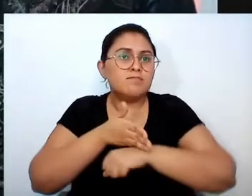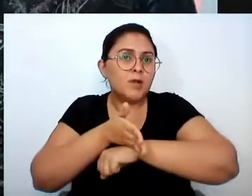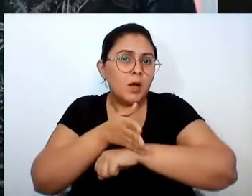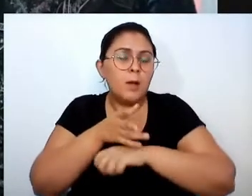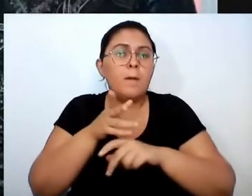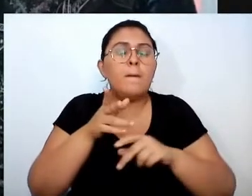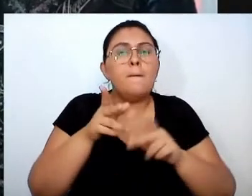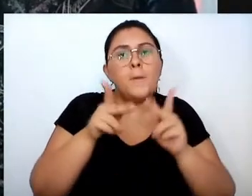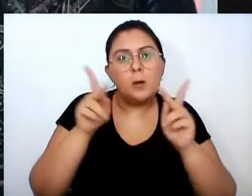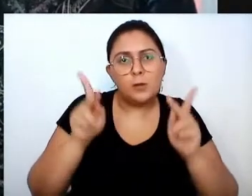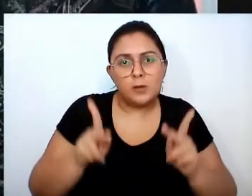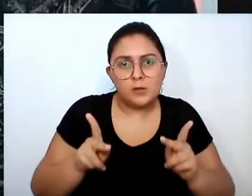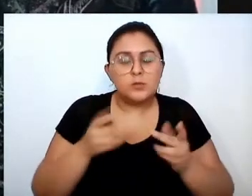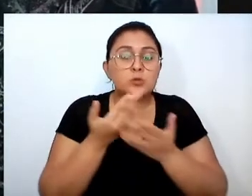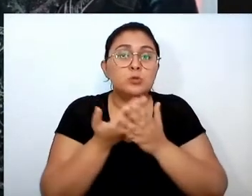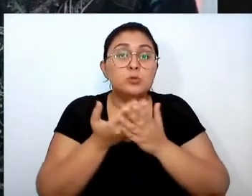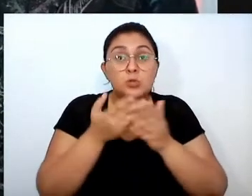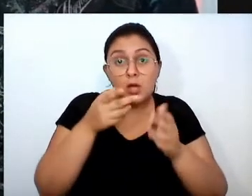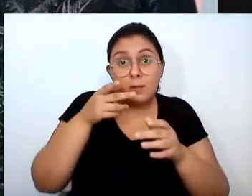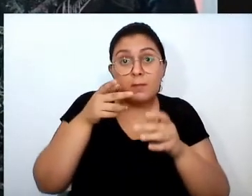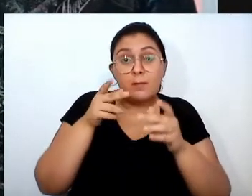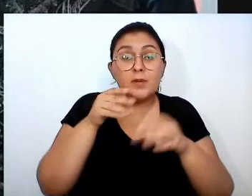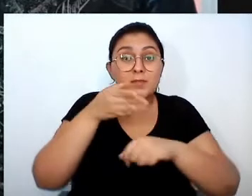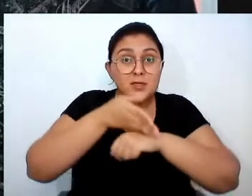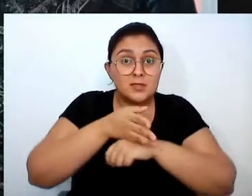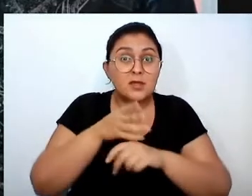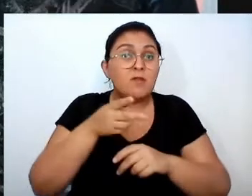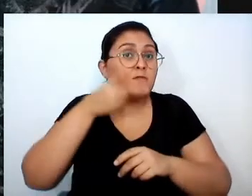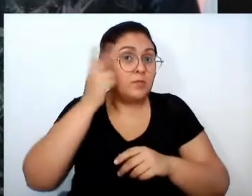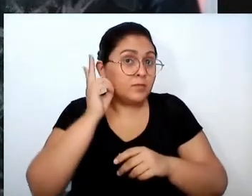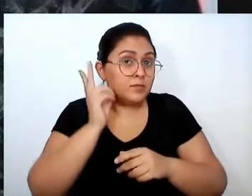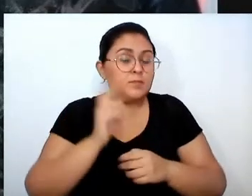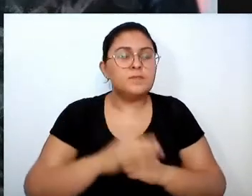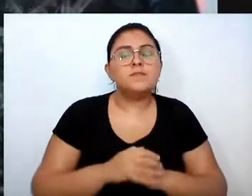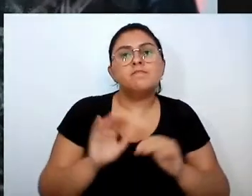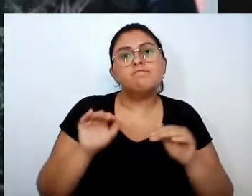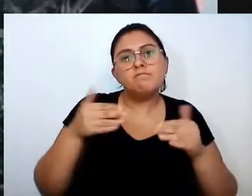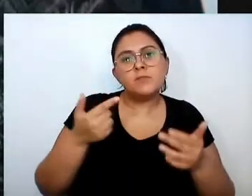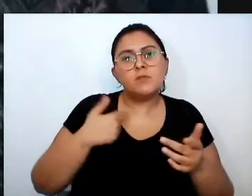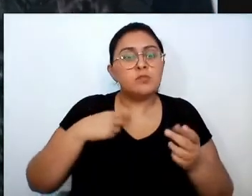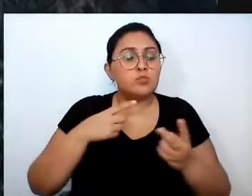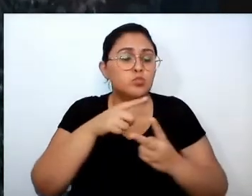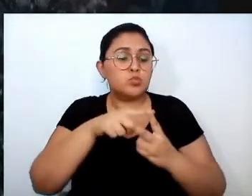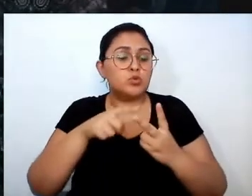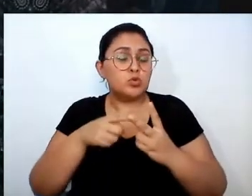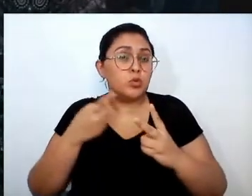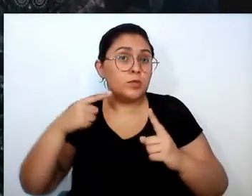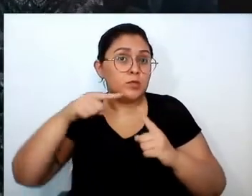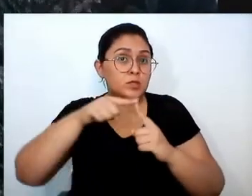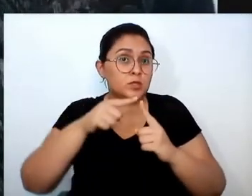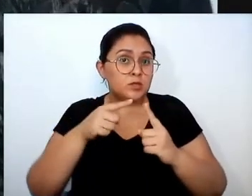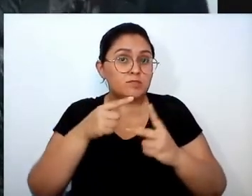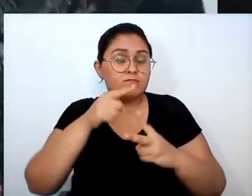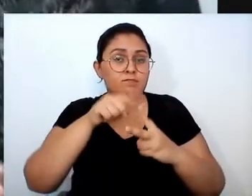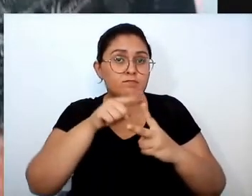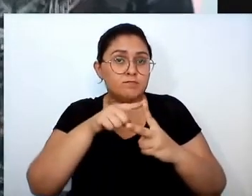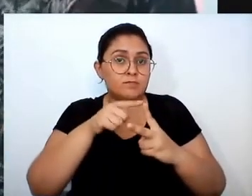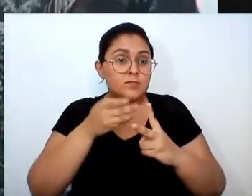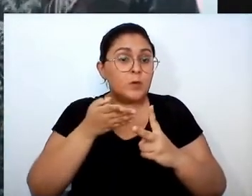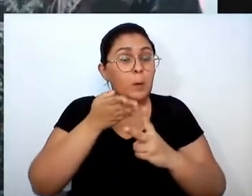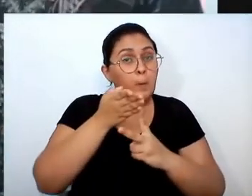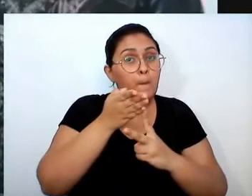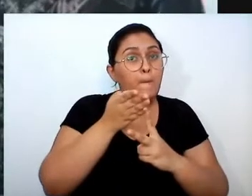Enem, né? Para ingressar na música. E Uhum. eu entrei com dois objetivos, né? Entrar